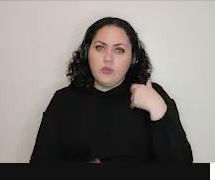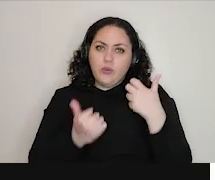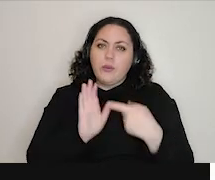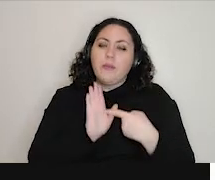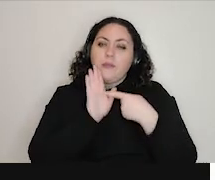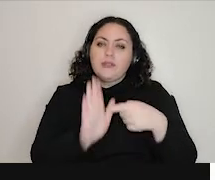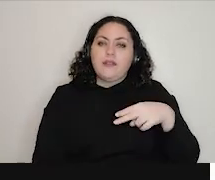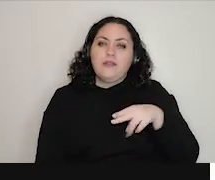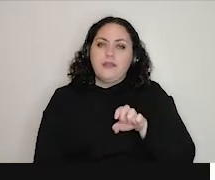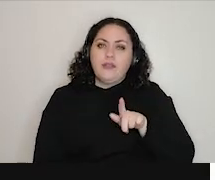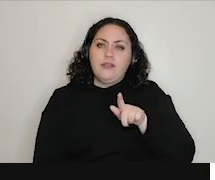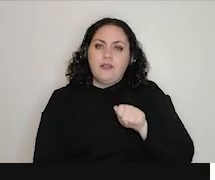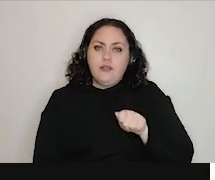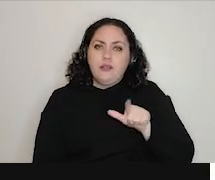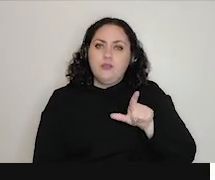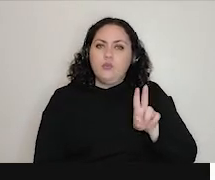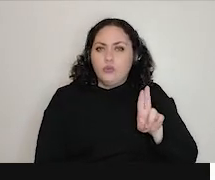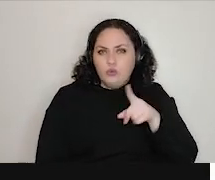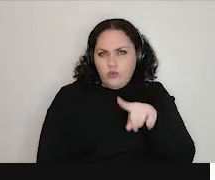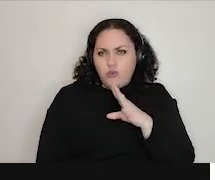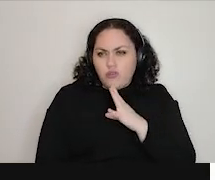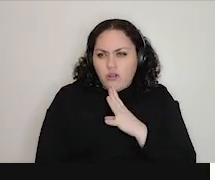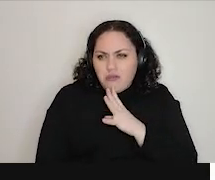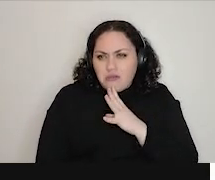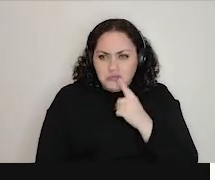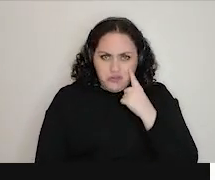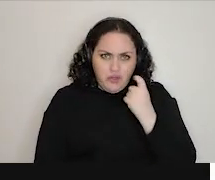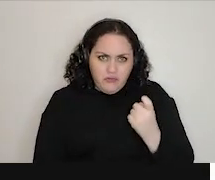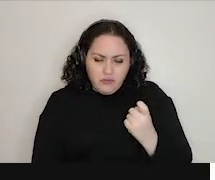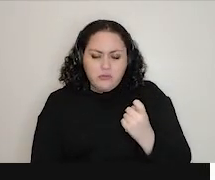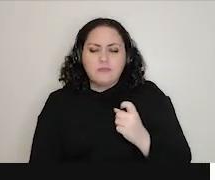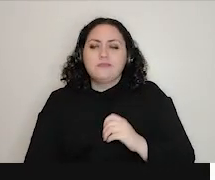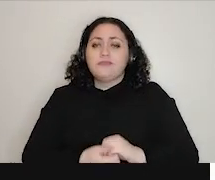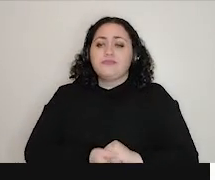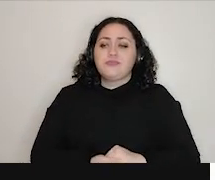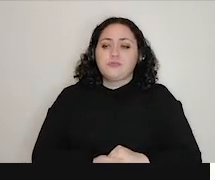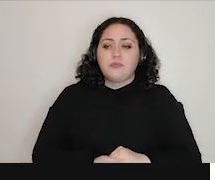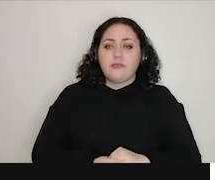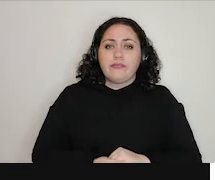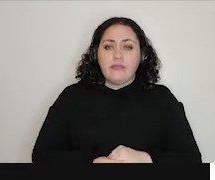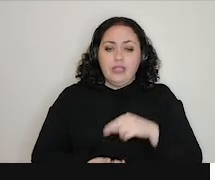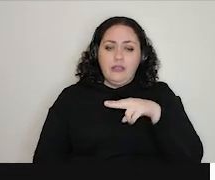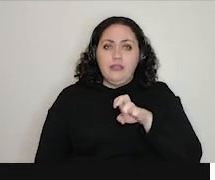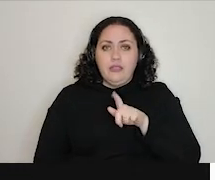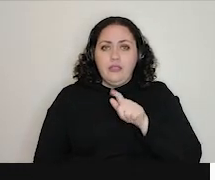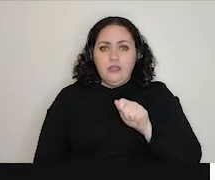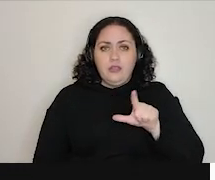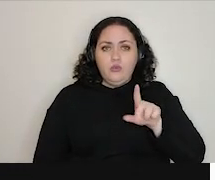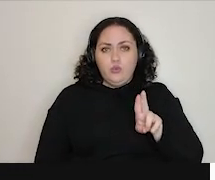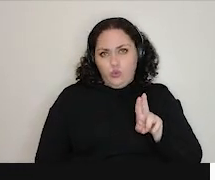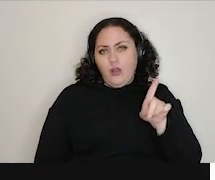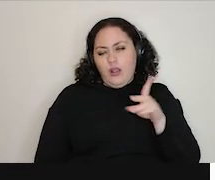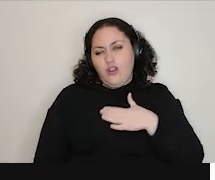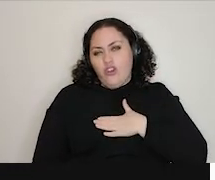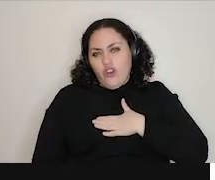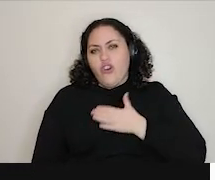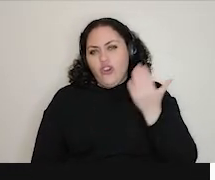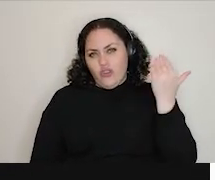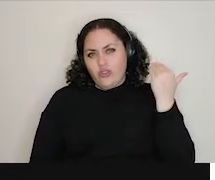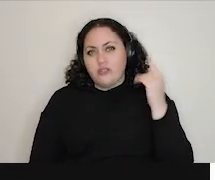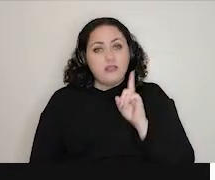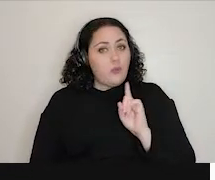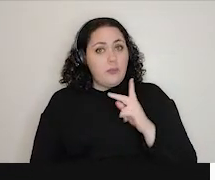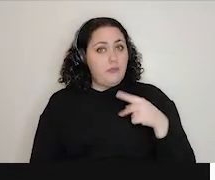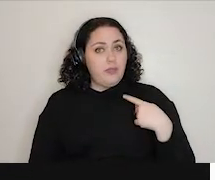cena porto-alegrense, apresento para vocês a Negalu. Não sei se alguém conhece, já ouviu falar. A